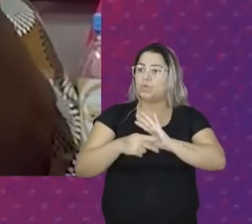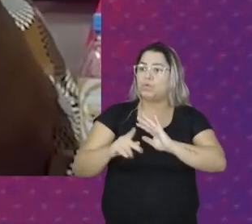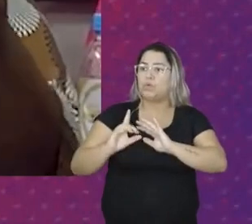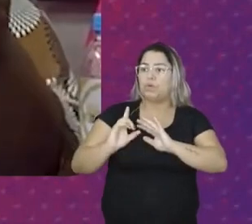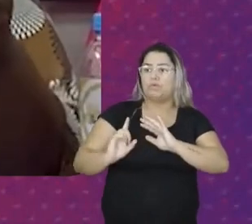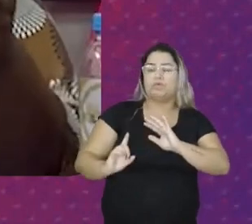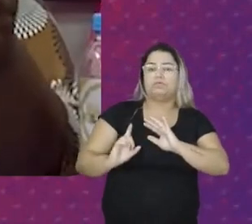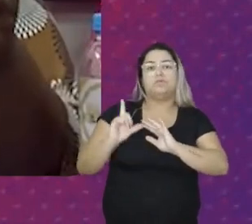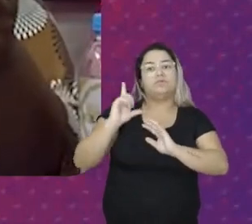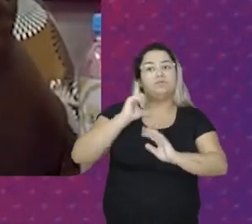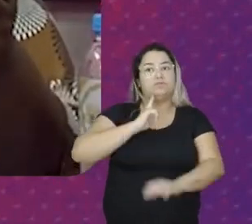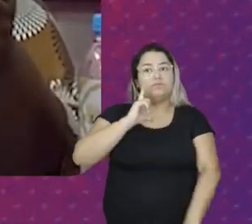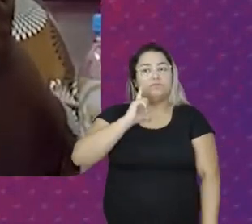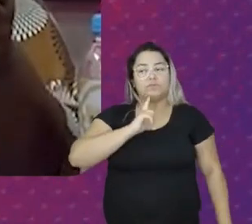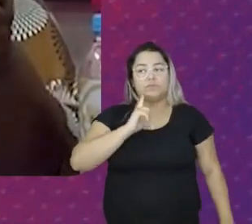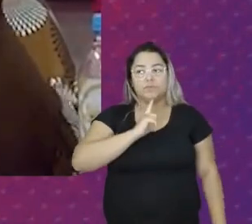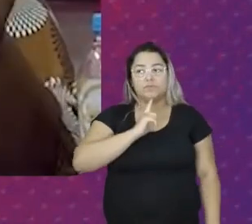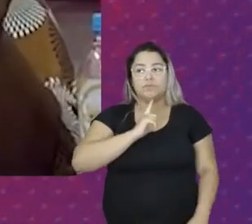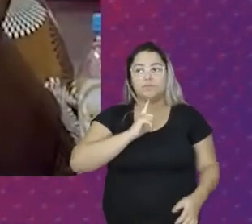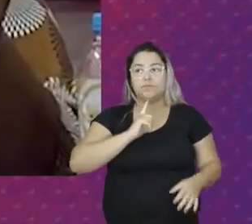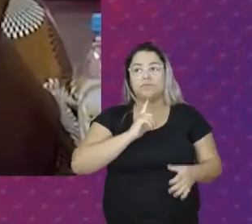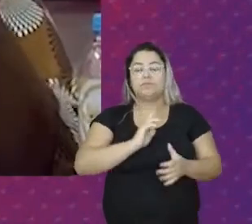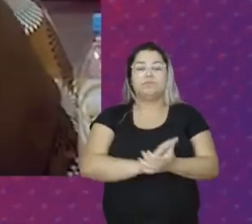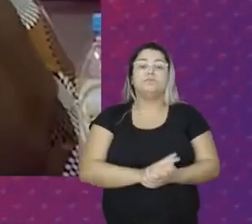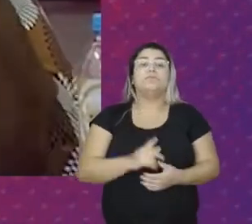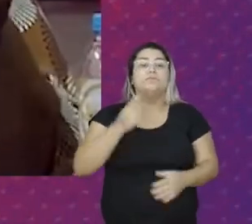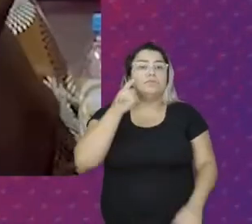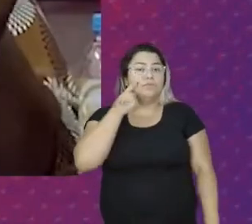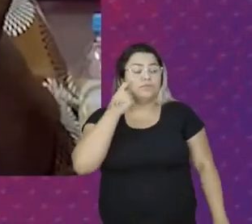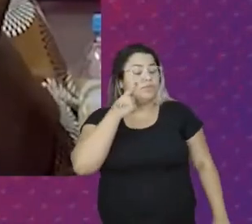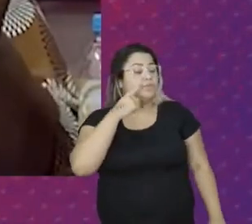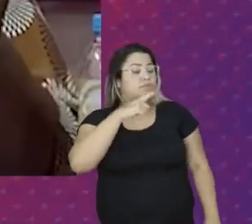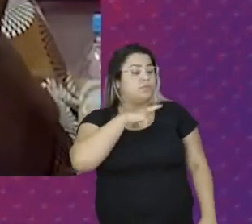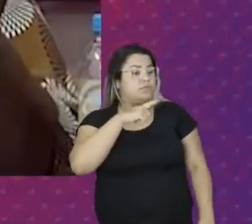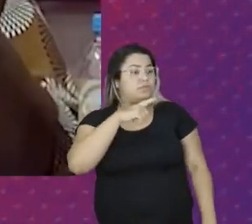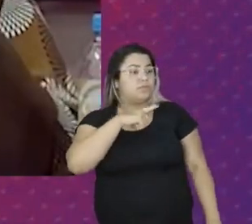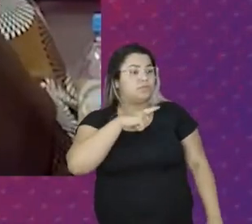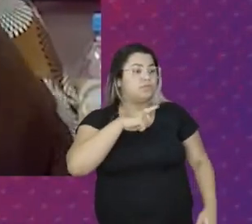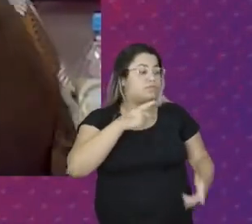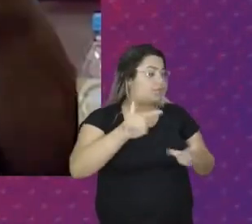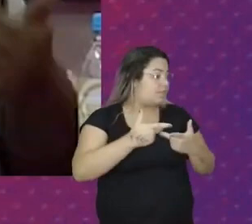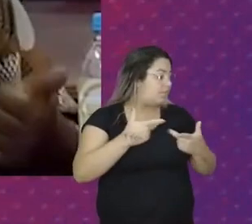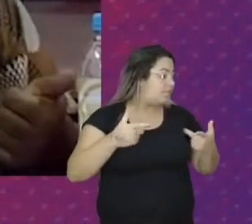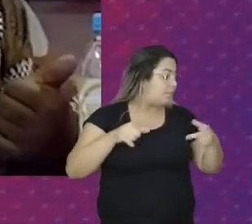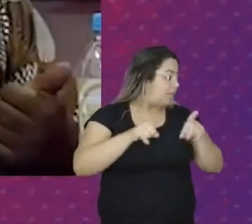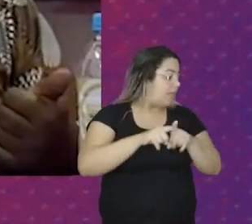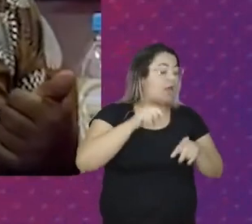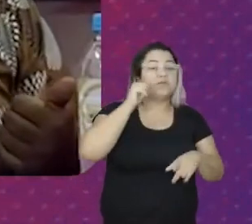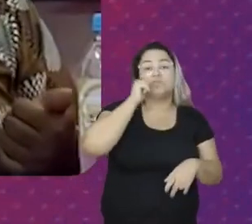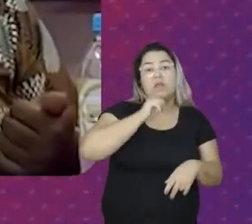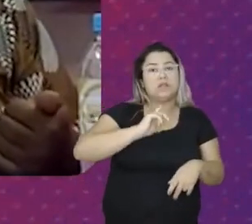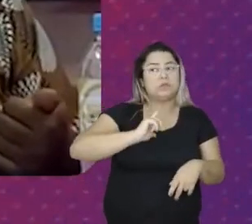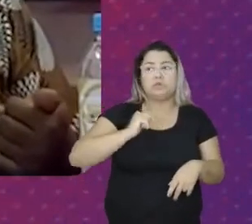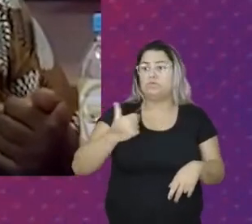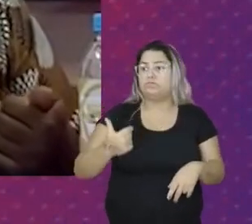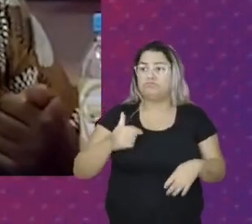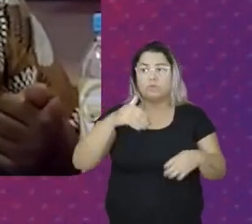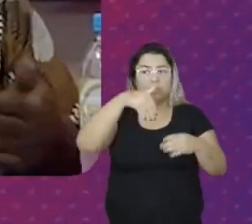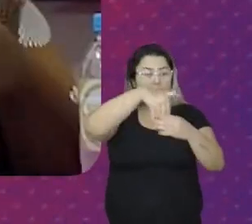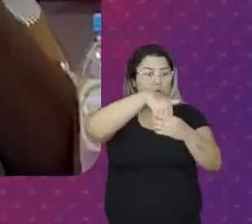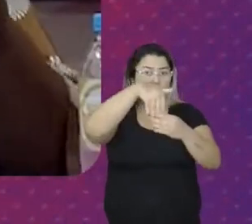tivesse propriedade. Então, veja bem, tinha que ter posses. As mulheres não tinham direito ao